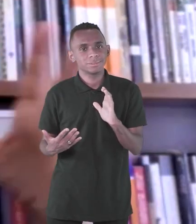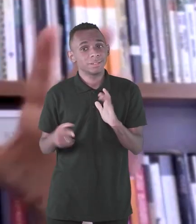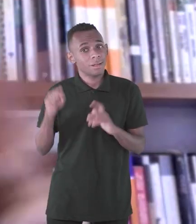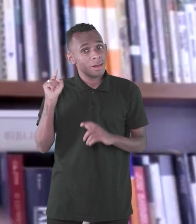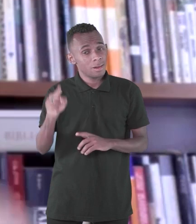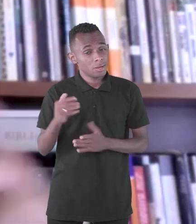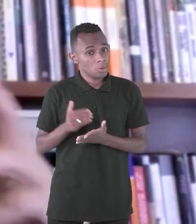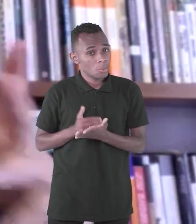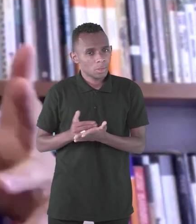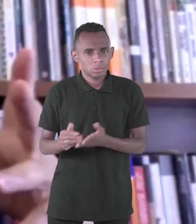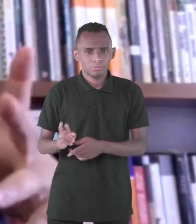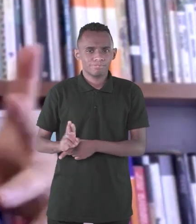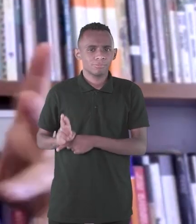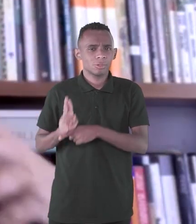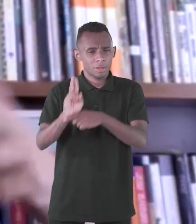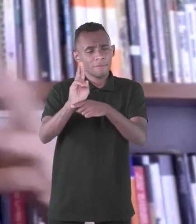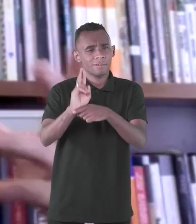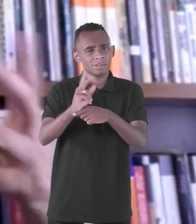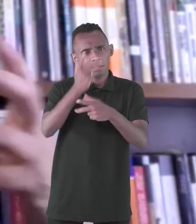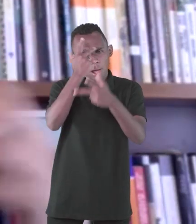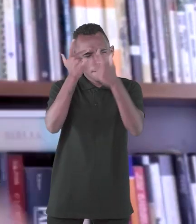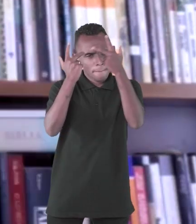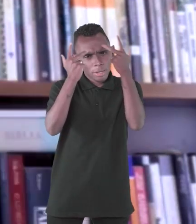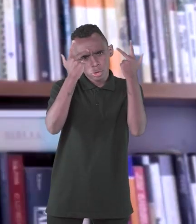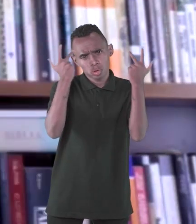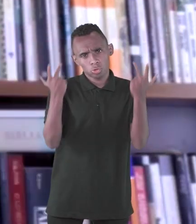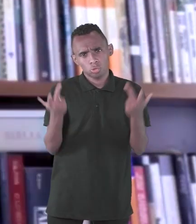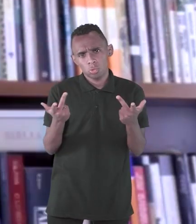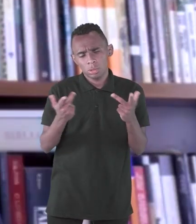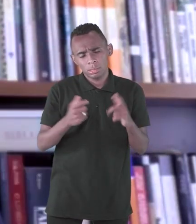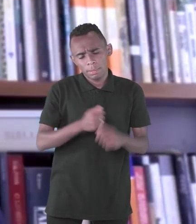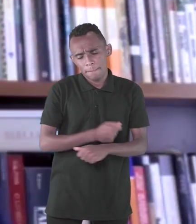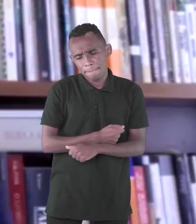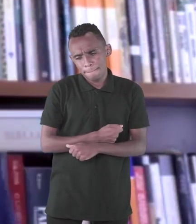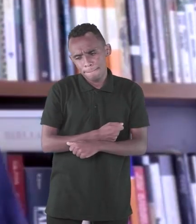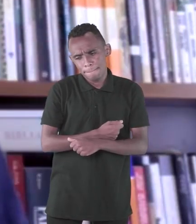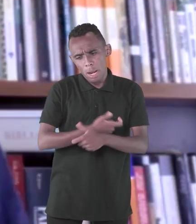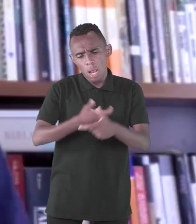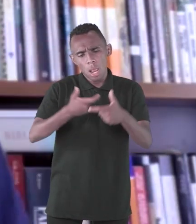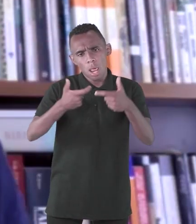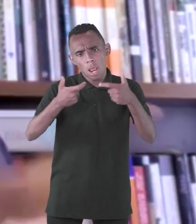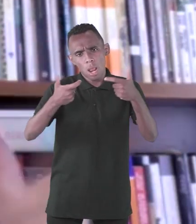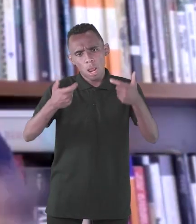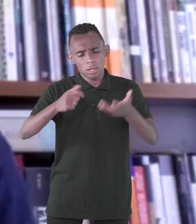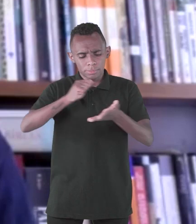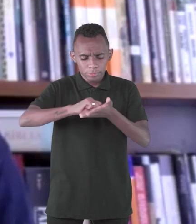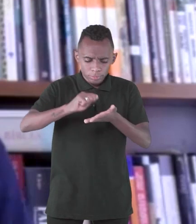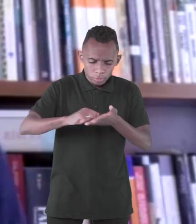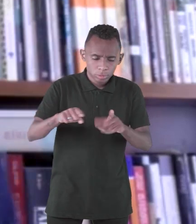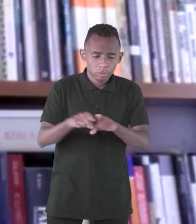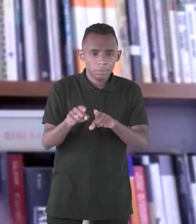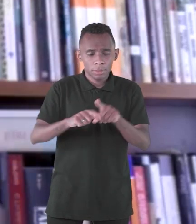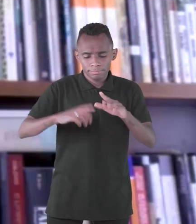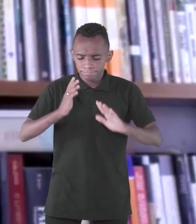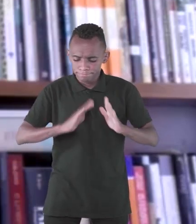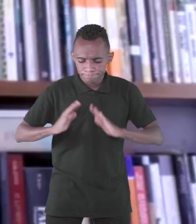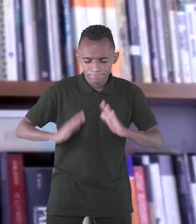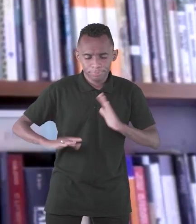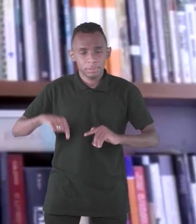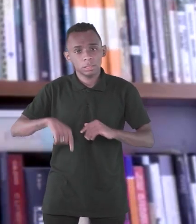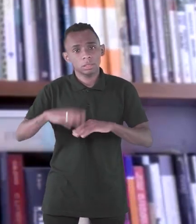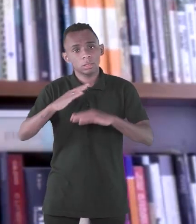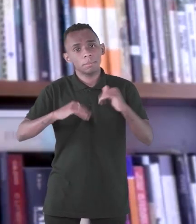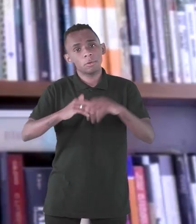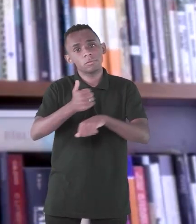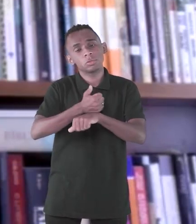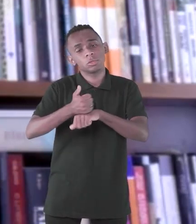são hoje referência para tantos compositores, instrumentistas brasileiros, mas tem uma coisa